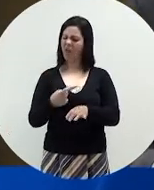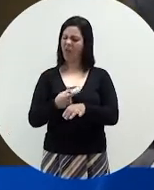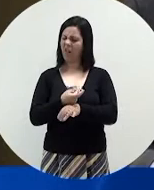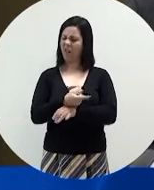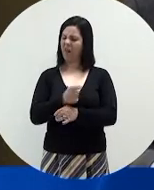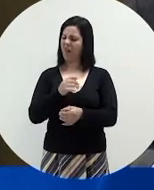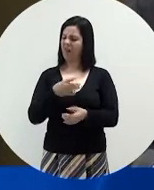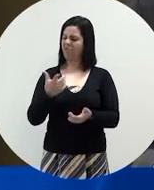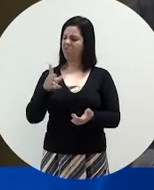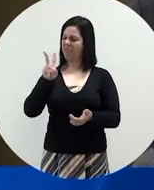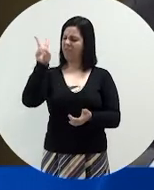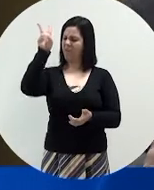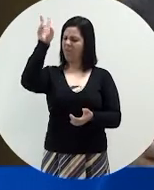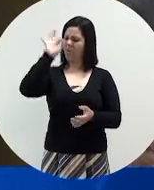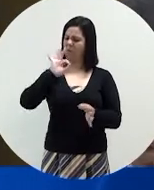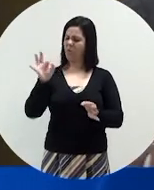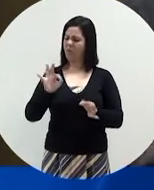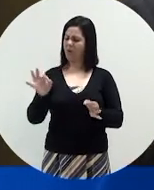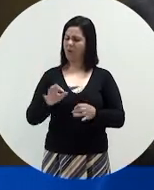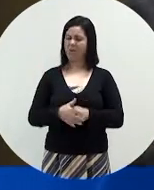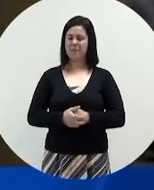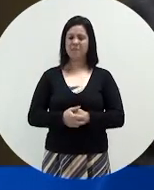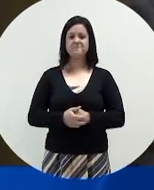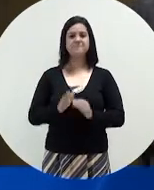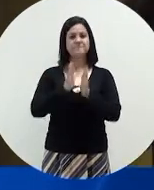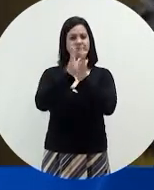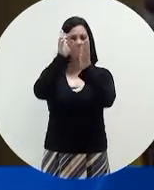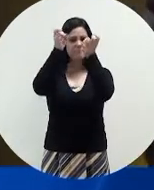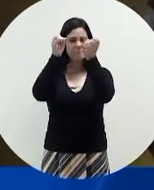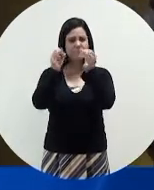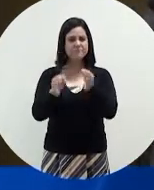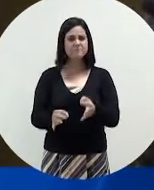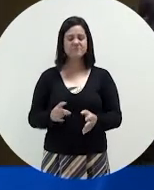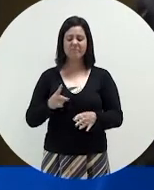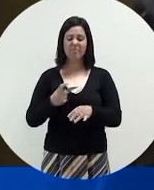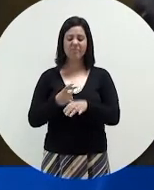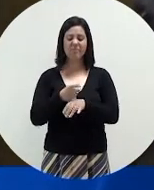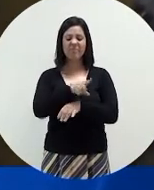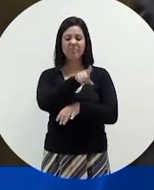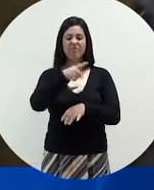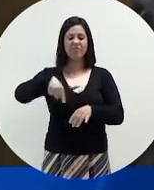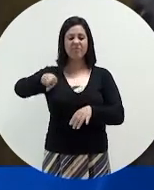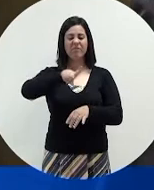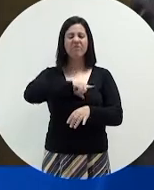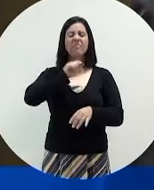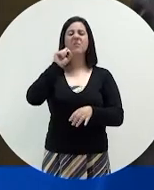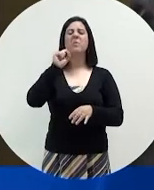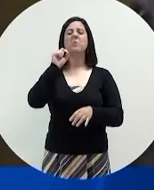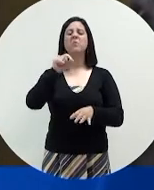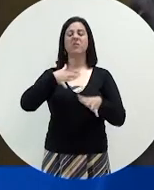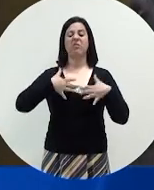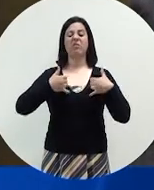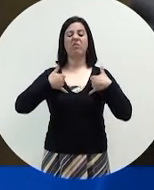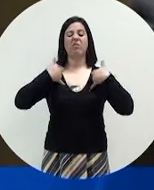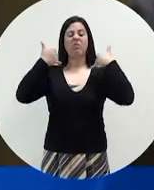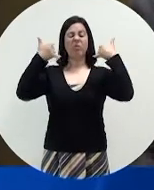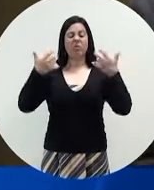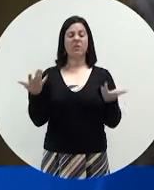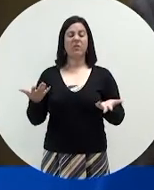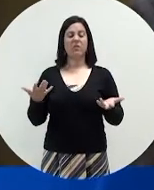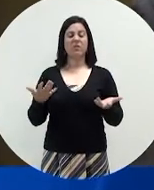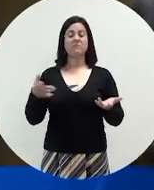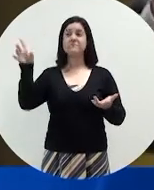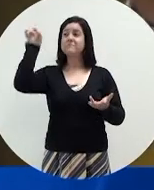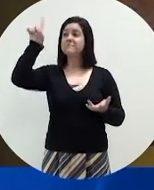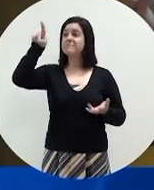Oh, que coisa, né? Eu pego um pedaço de papel que eu tenho nojo daquilo, acabo com ele. Quem manda